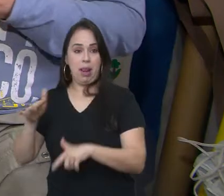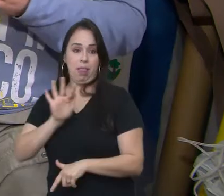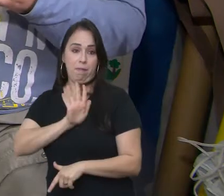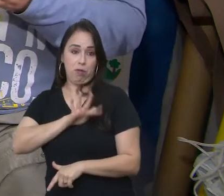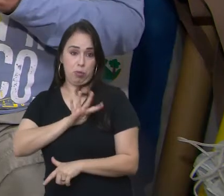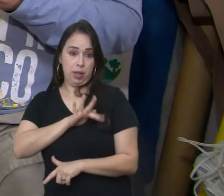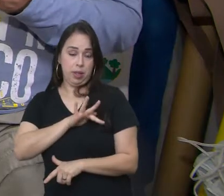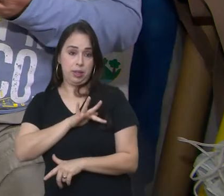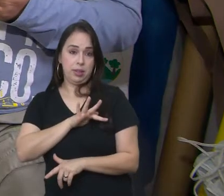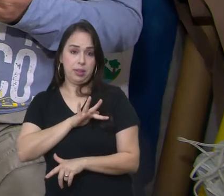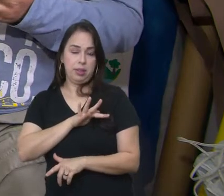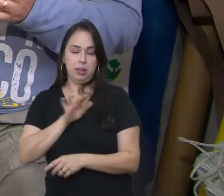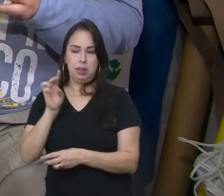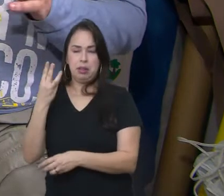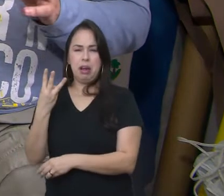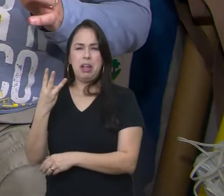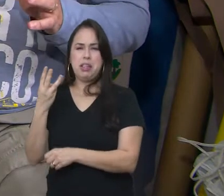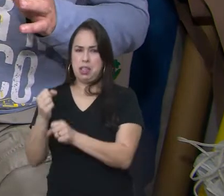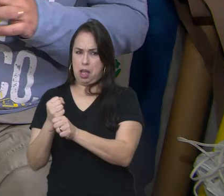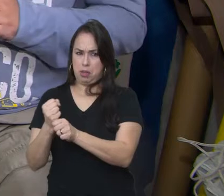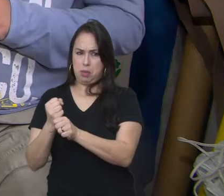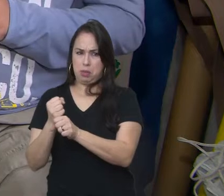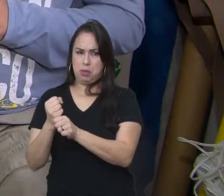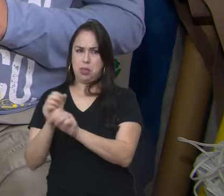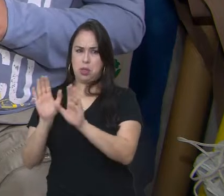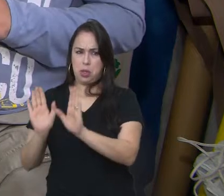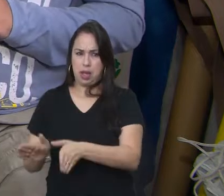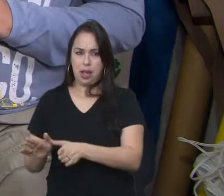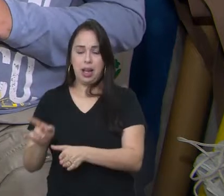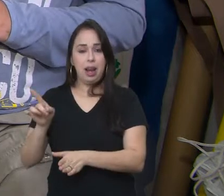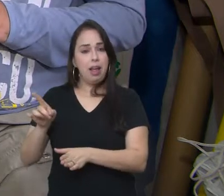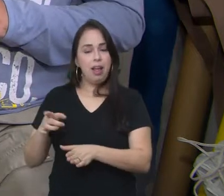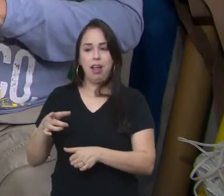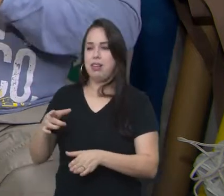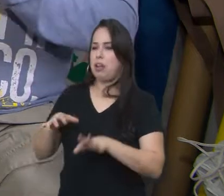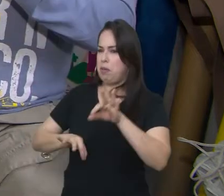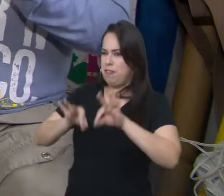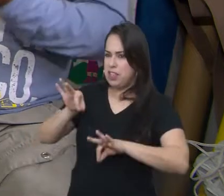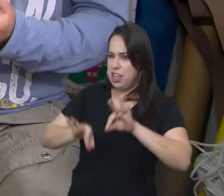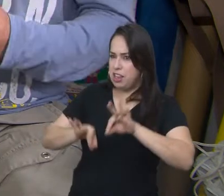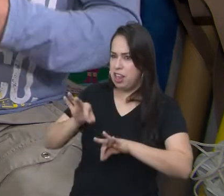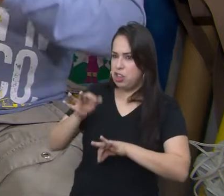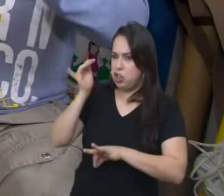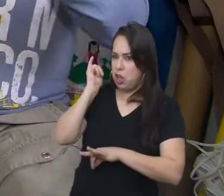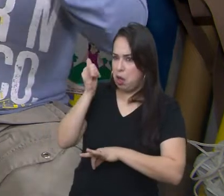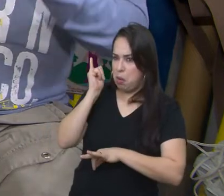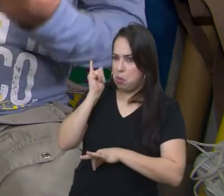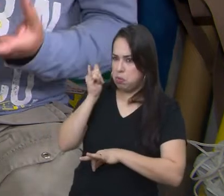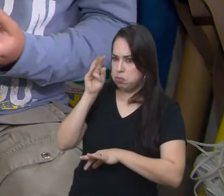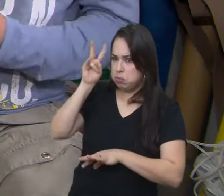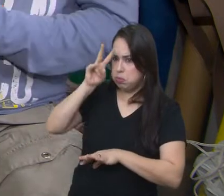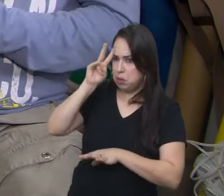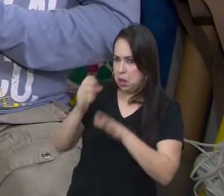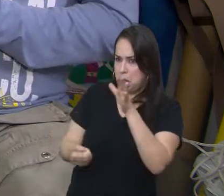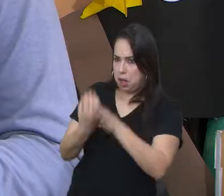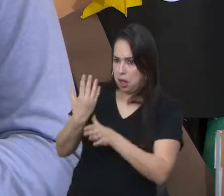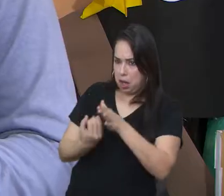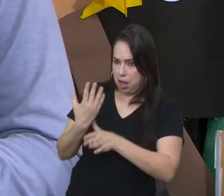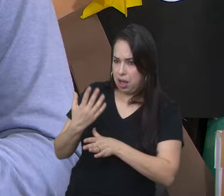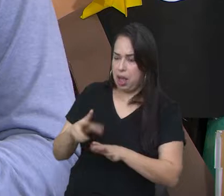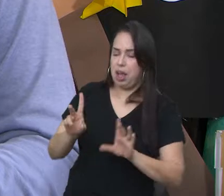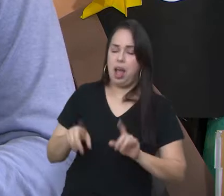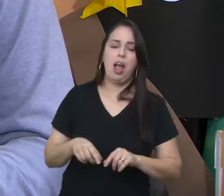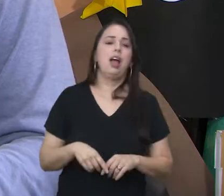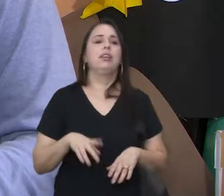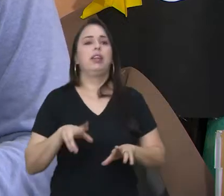Então, já estou 3 anos na Fundaz lá. Tem oficina de criação de história, né? De criação de histórias, poemas, diversas coisas que a